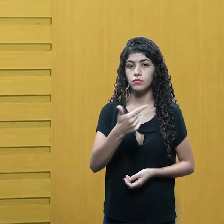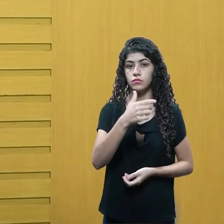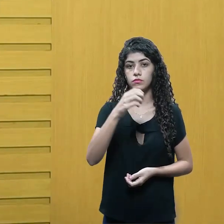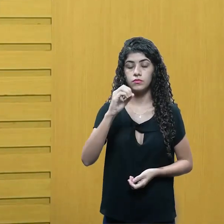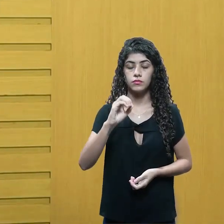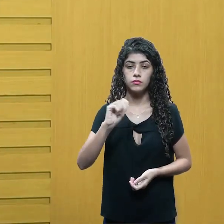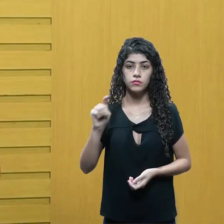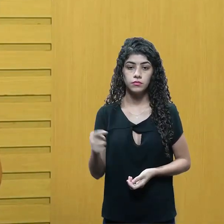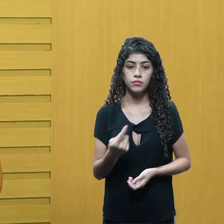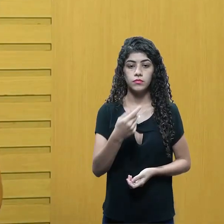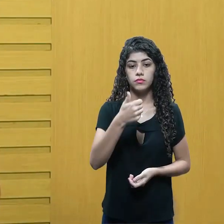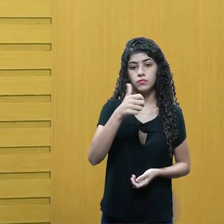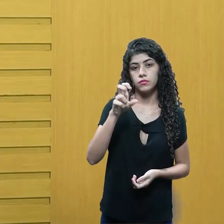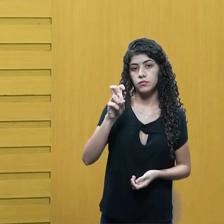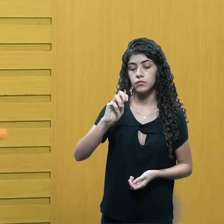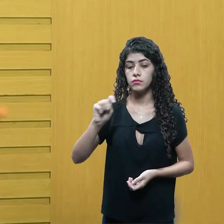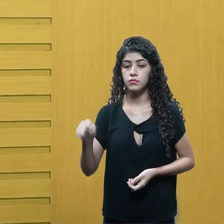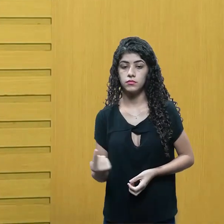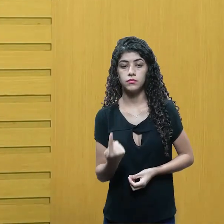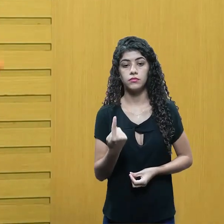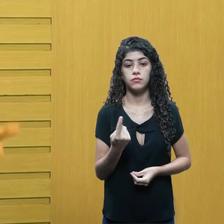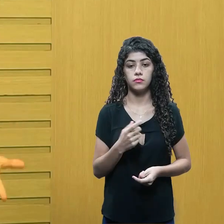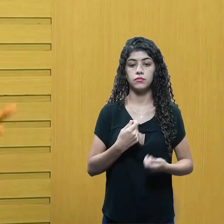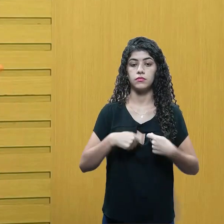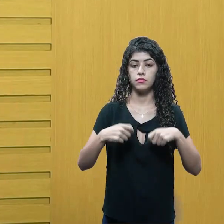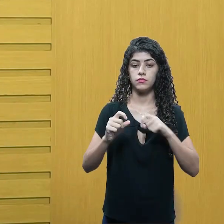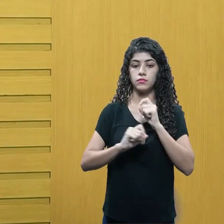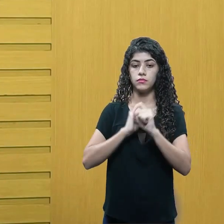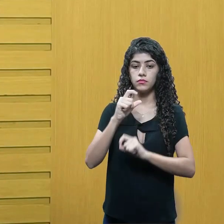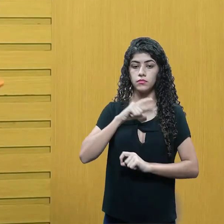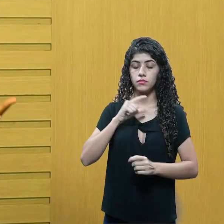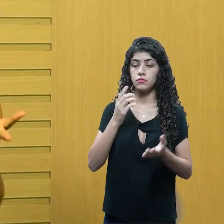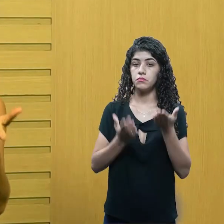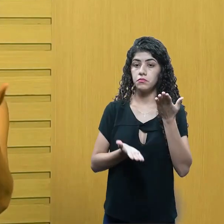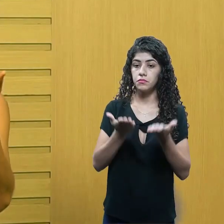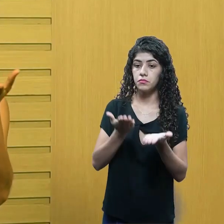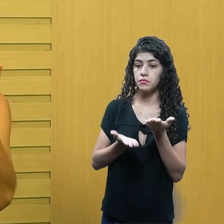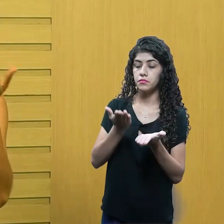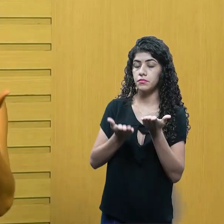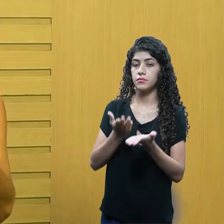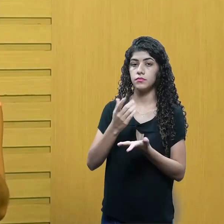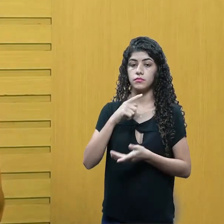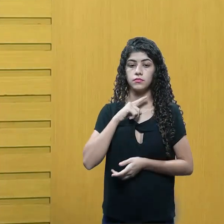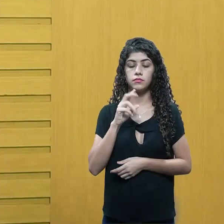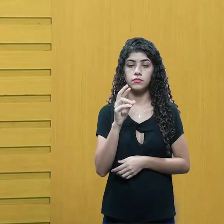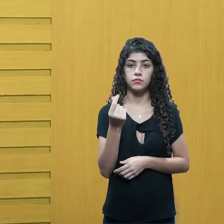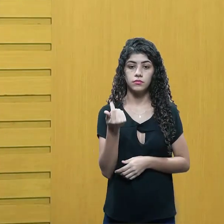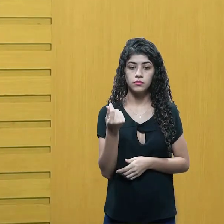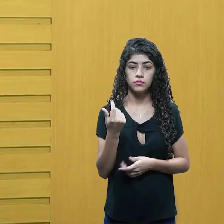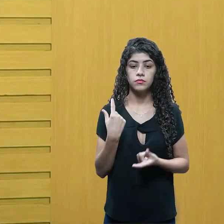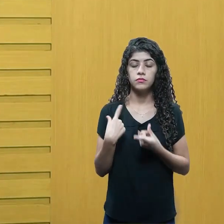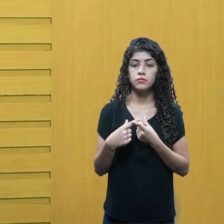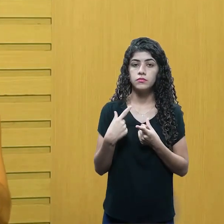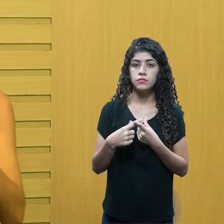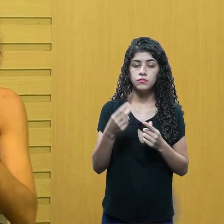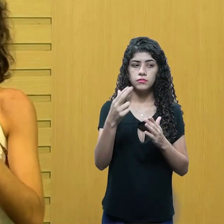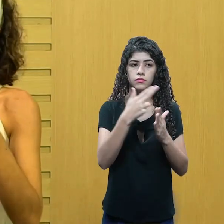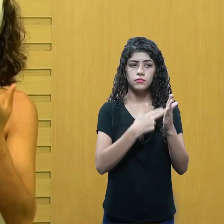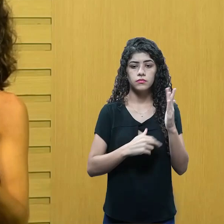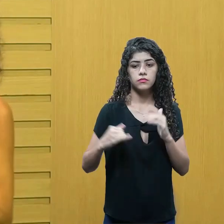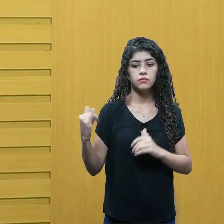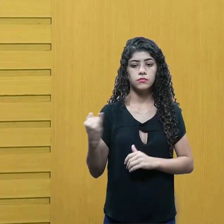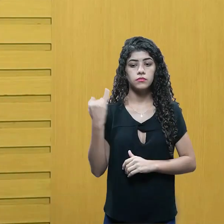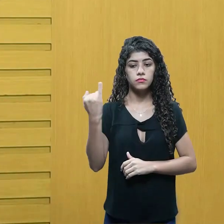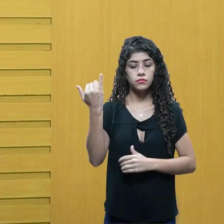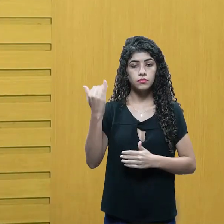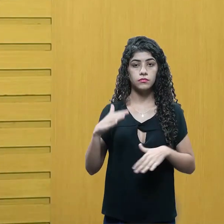gastou 20.000 ou 15.000, então isso é para que haja um balanço dentro do seu orçamento. Por que